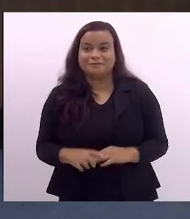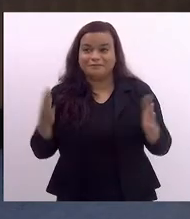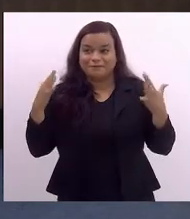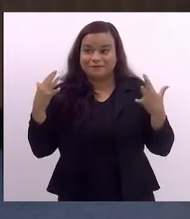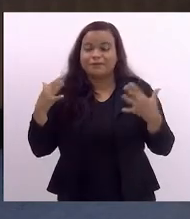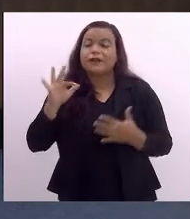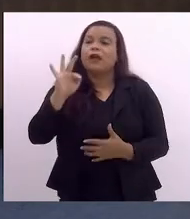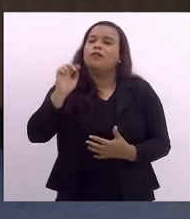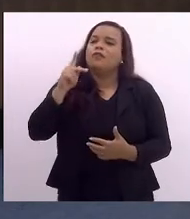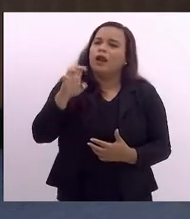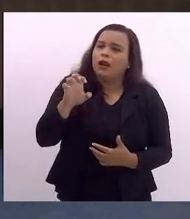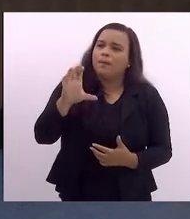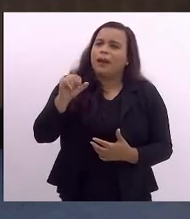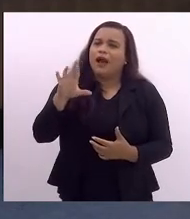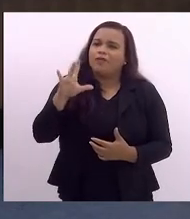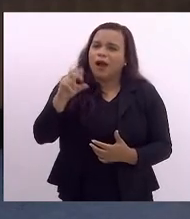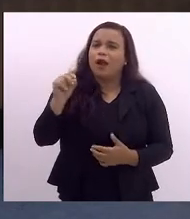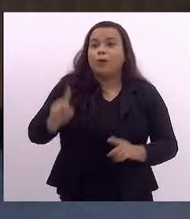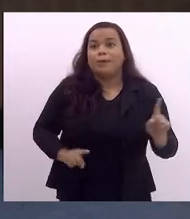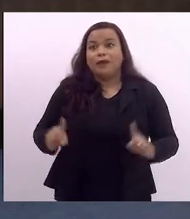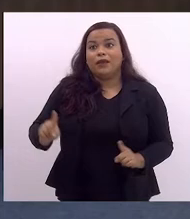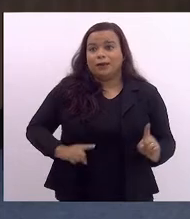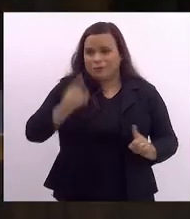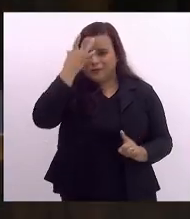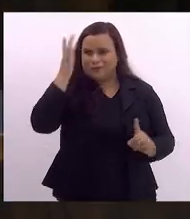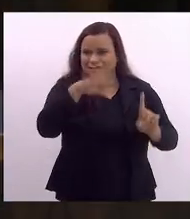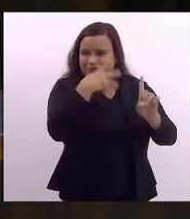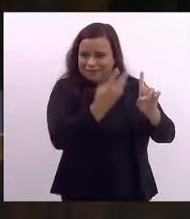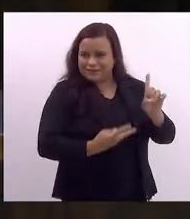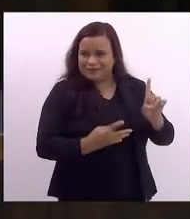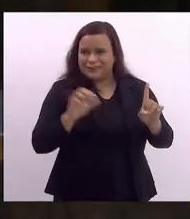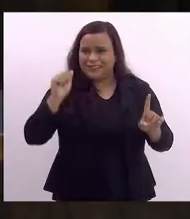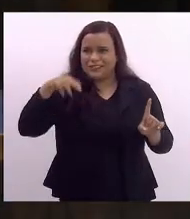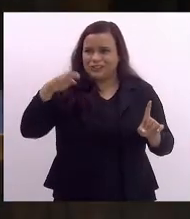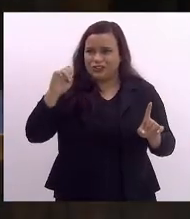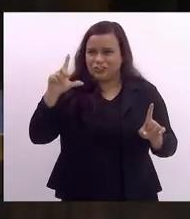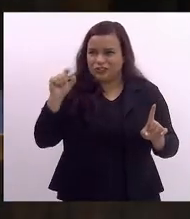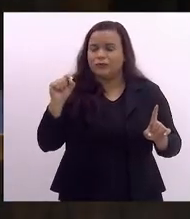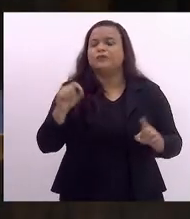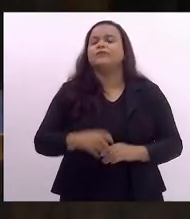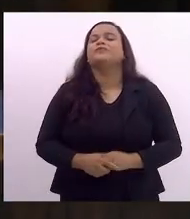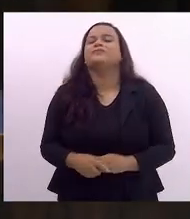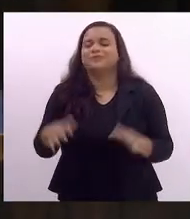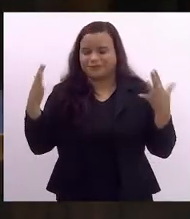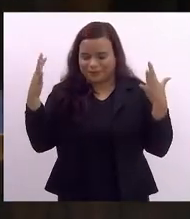Felipe Carvalho, que é primo do homenageado Ângelo Gustavo.